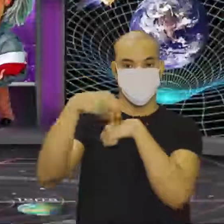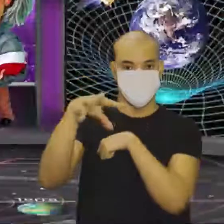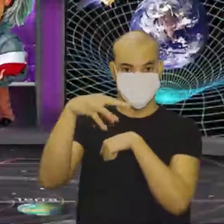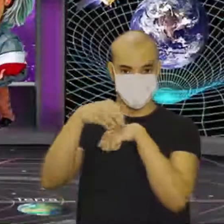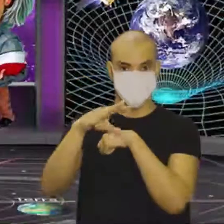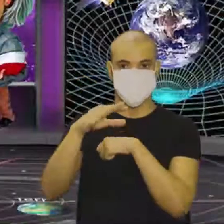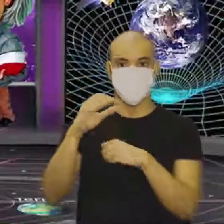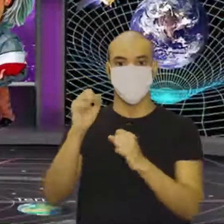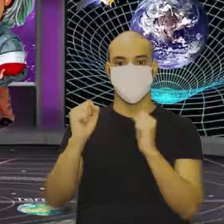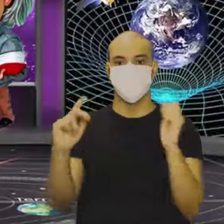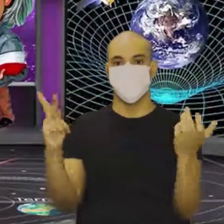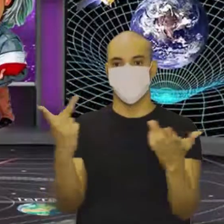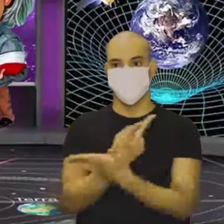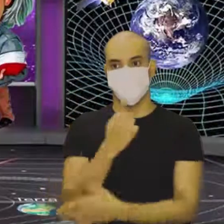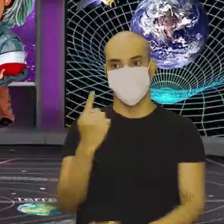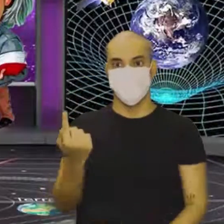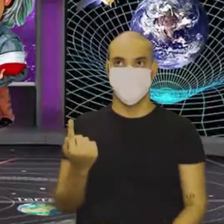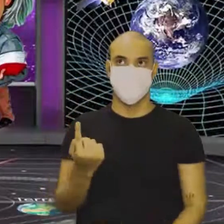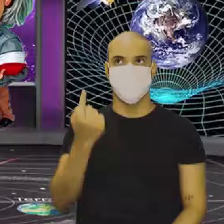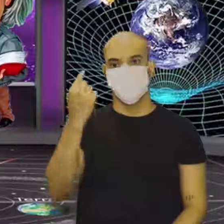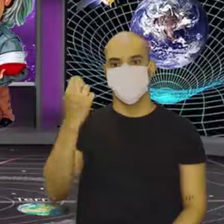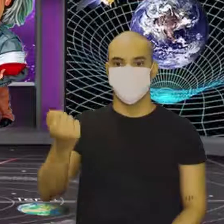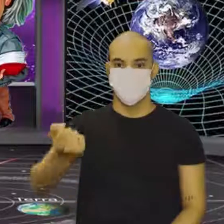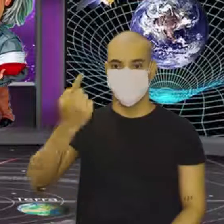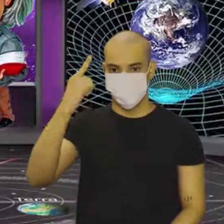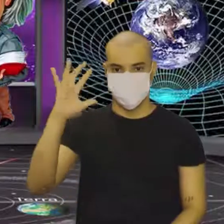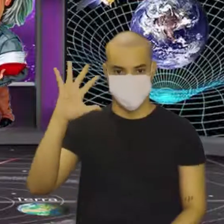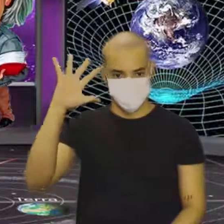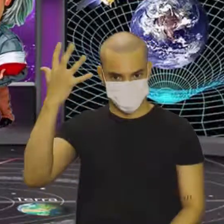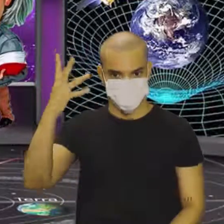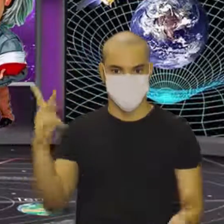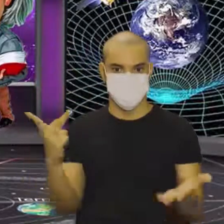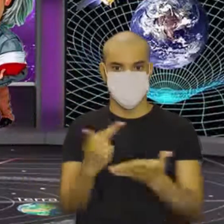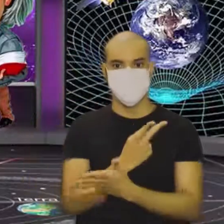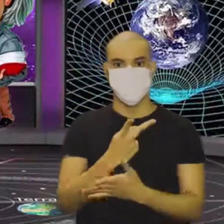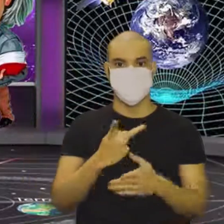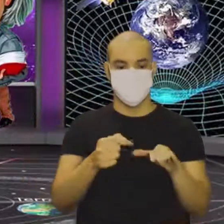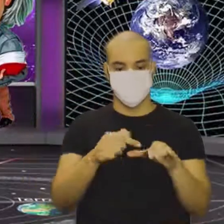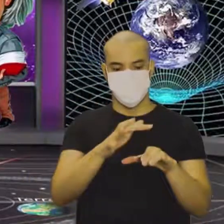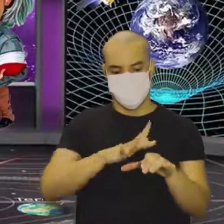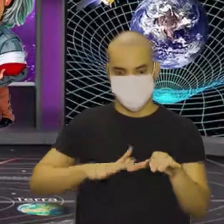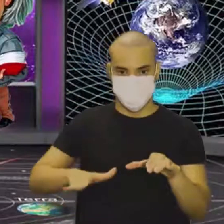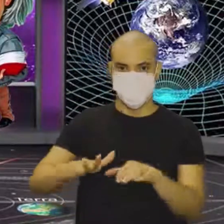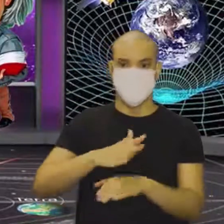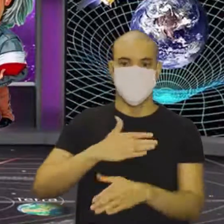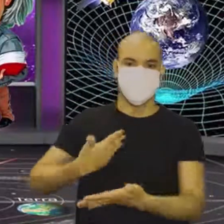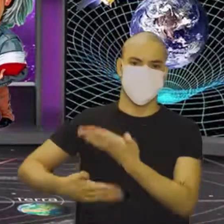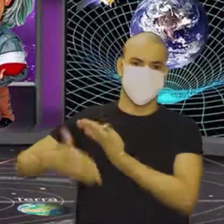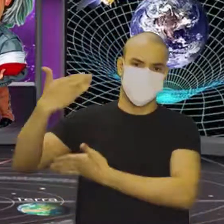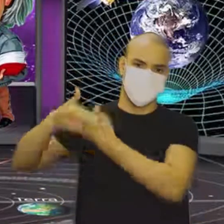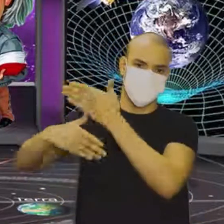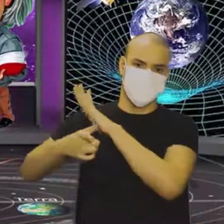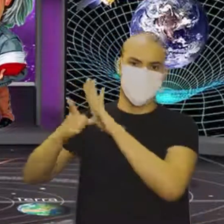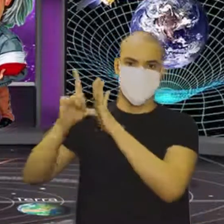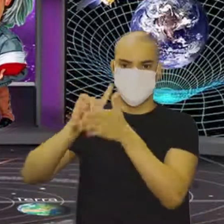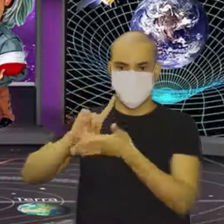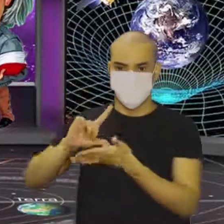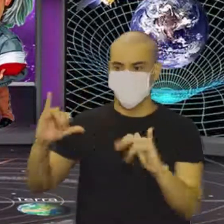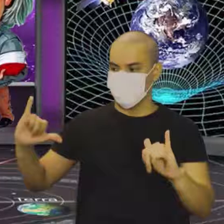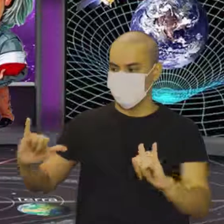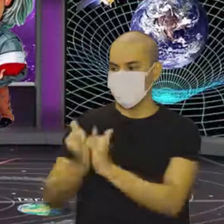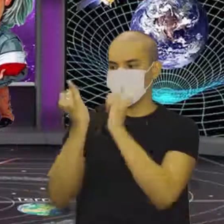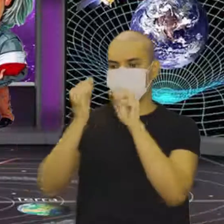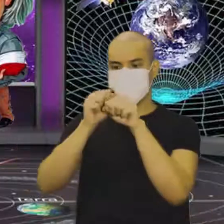trabalha em anormalidades que acontecem em circuitos. E quando eu falo circuito, eu estou falando desde lá da questão da